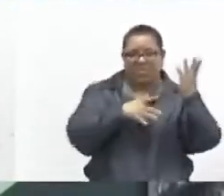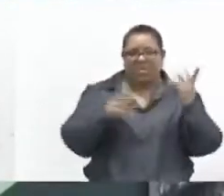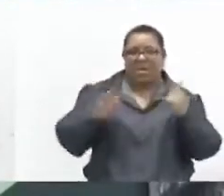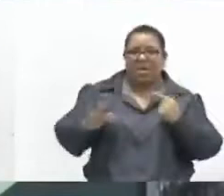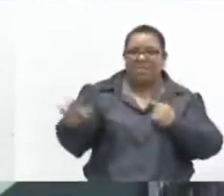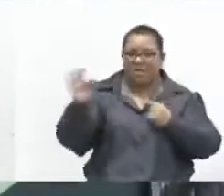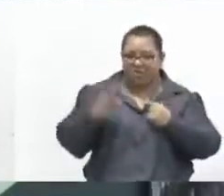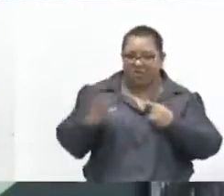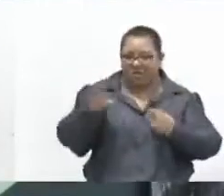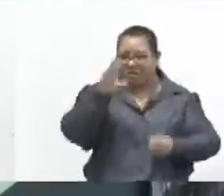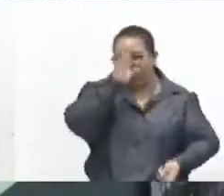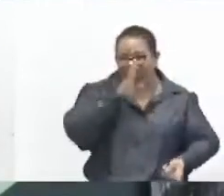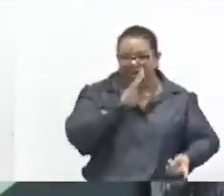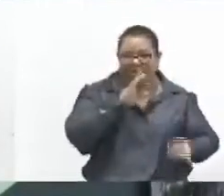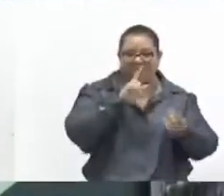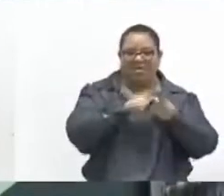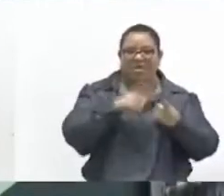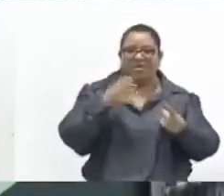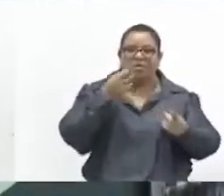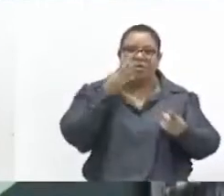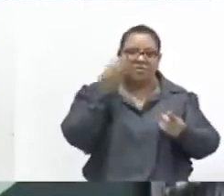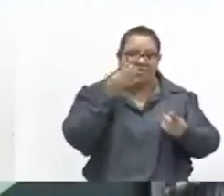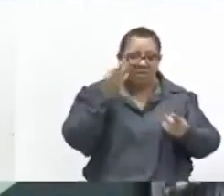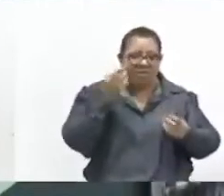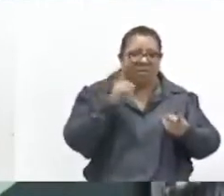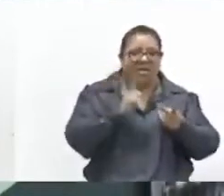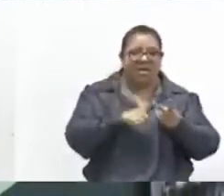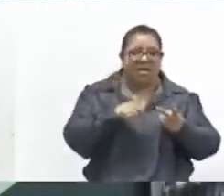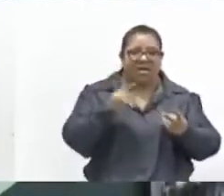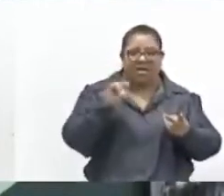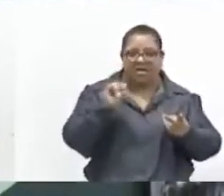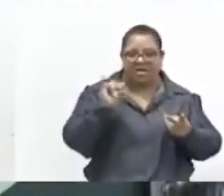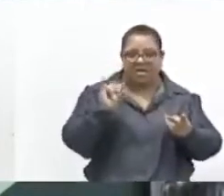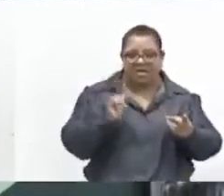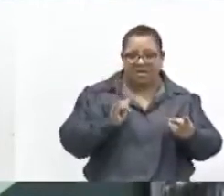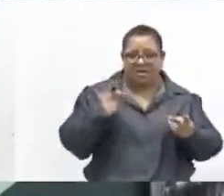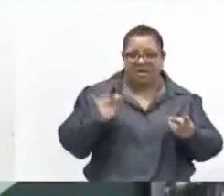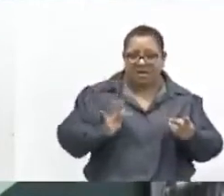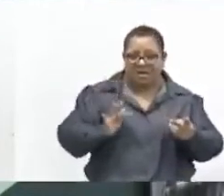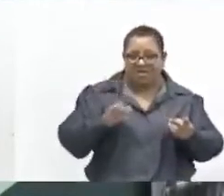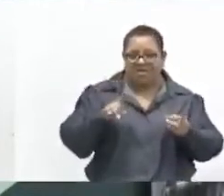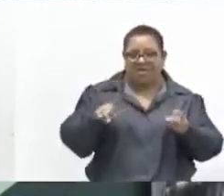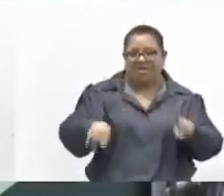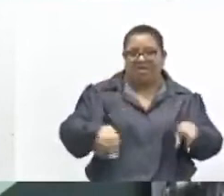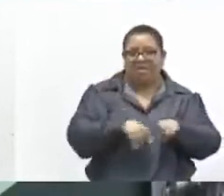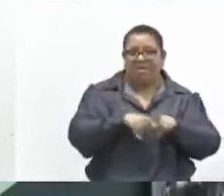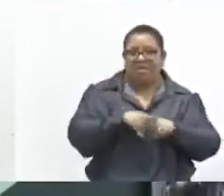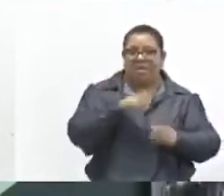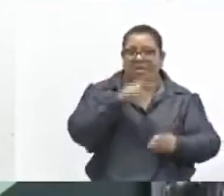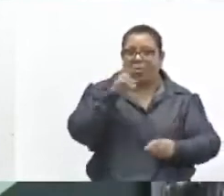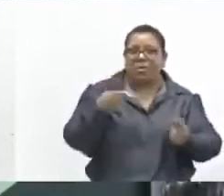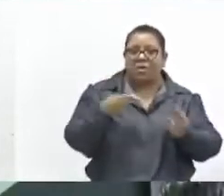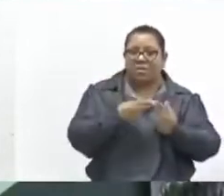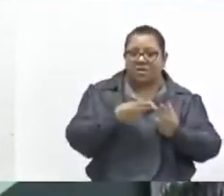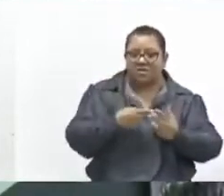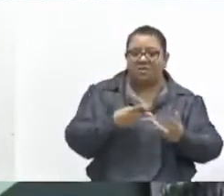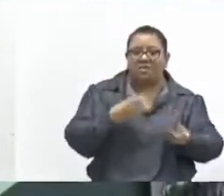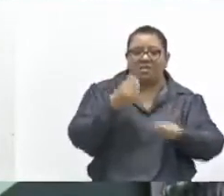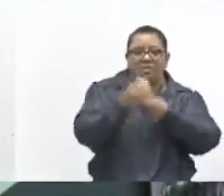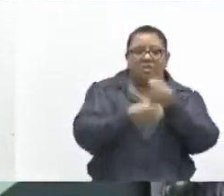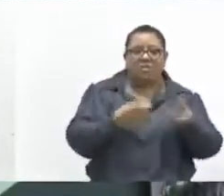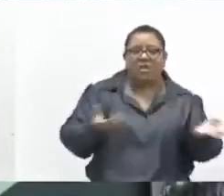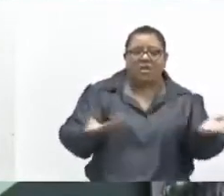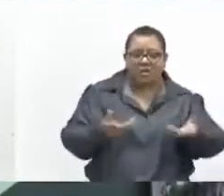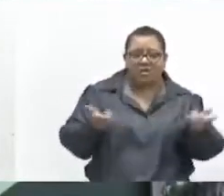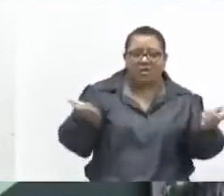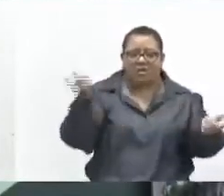são públicas, a UFMT, a UFR, o IFMT e a UNEMAT. Como a gente consegue garantir essa política de assistência estudantil